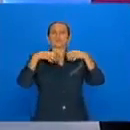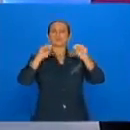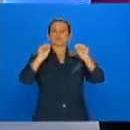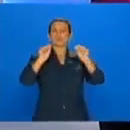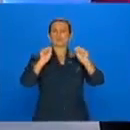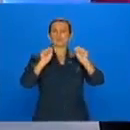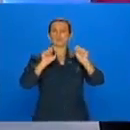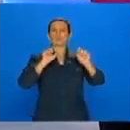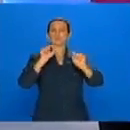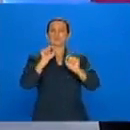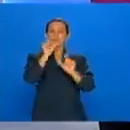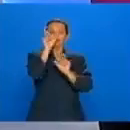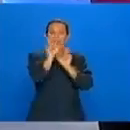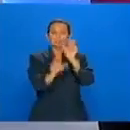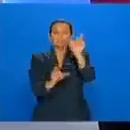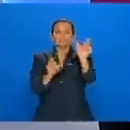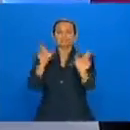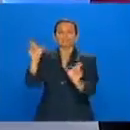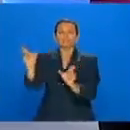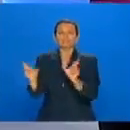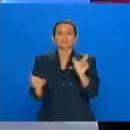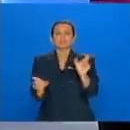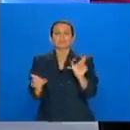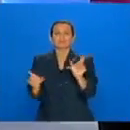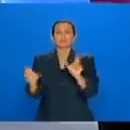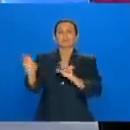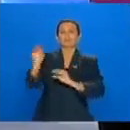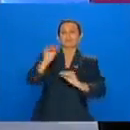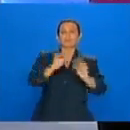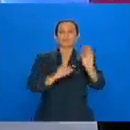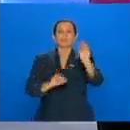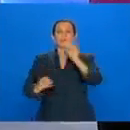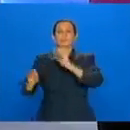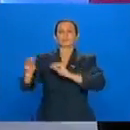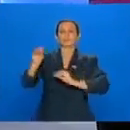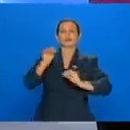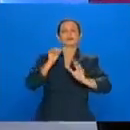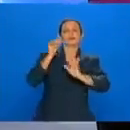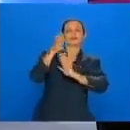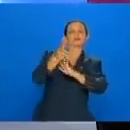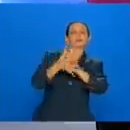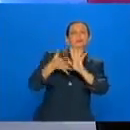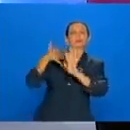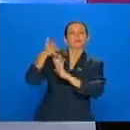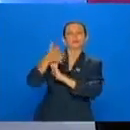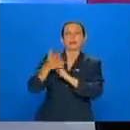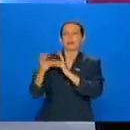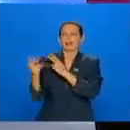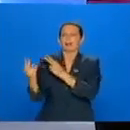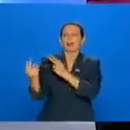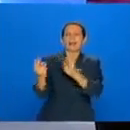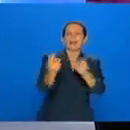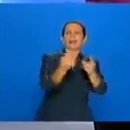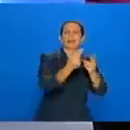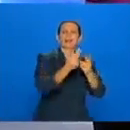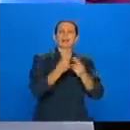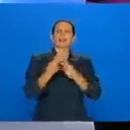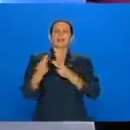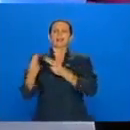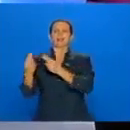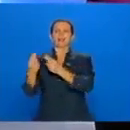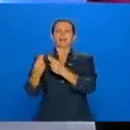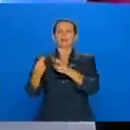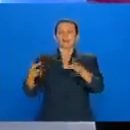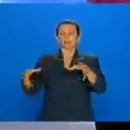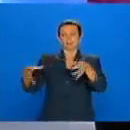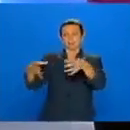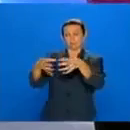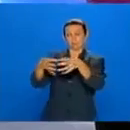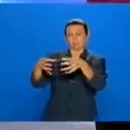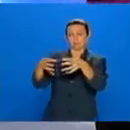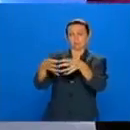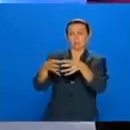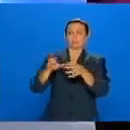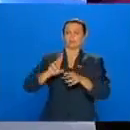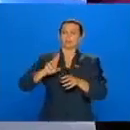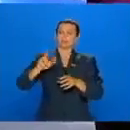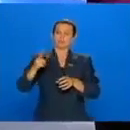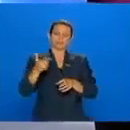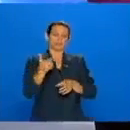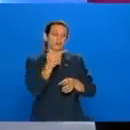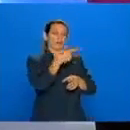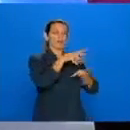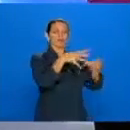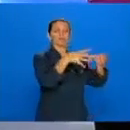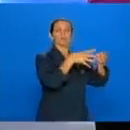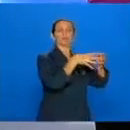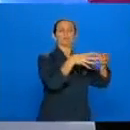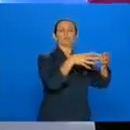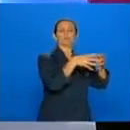que compartilham um linguajar comum, e isso os coloca em diferenciação de outra comunidade de